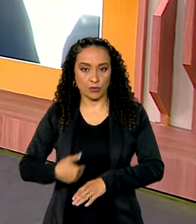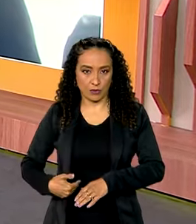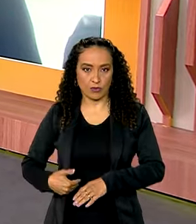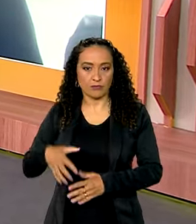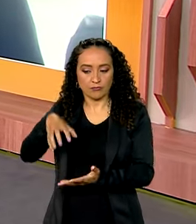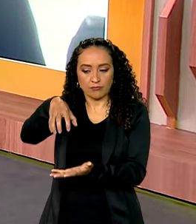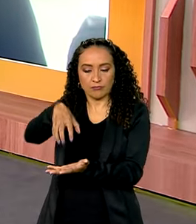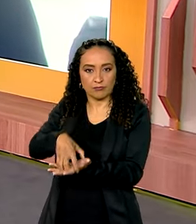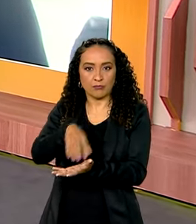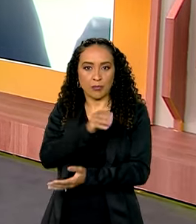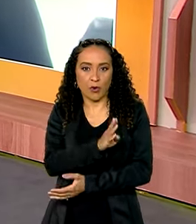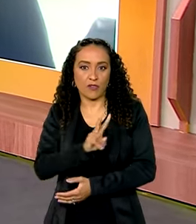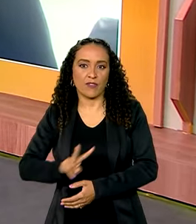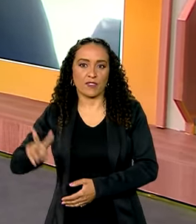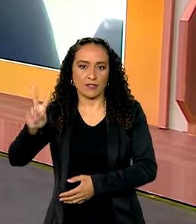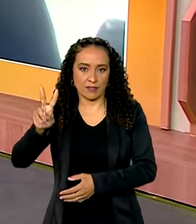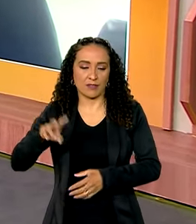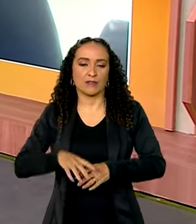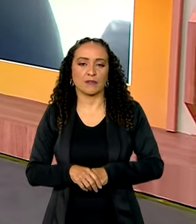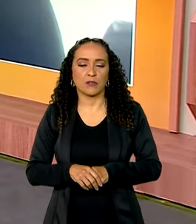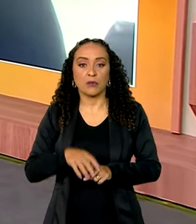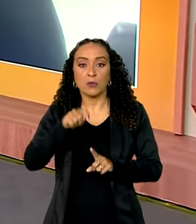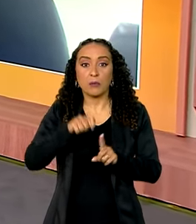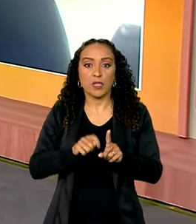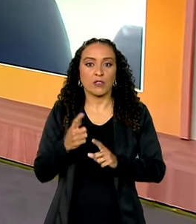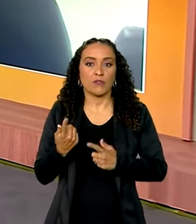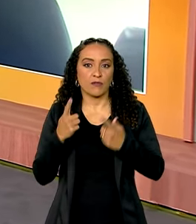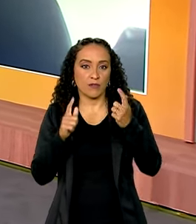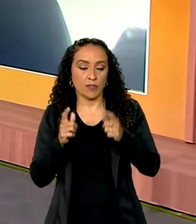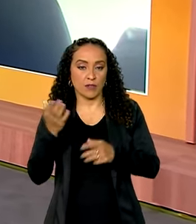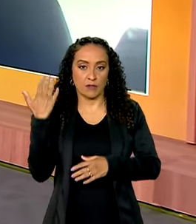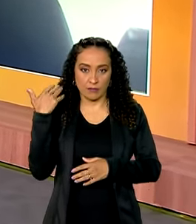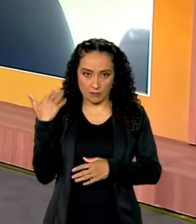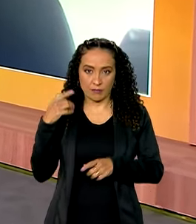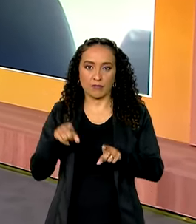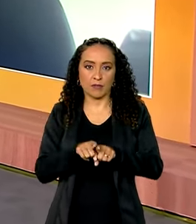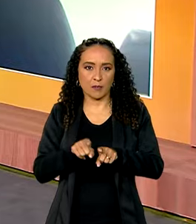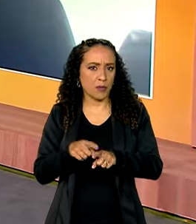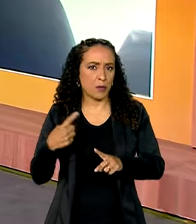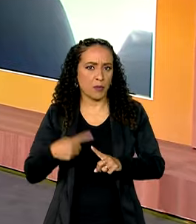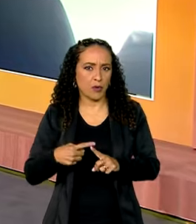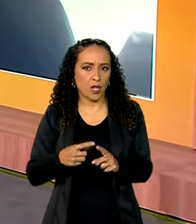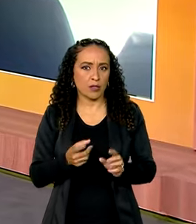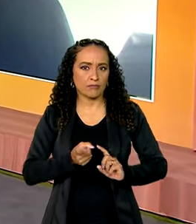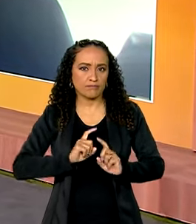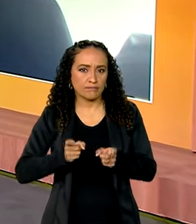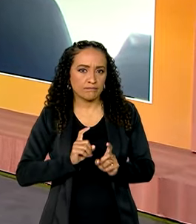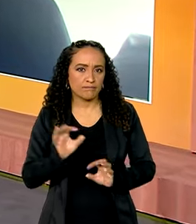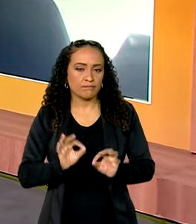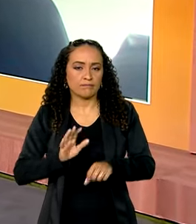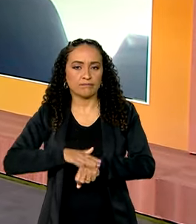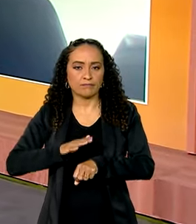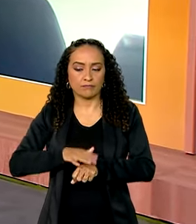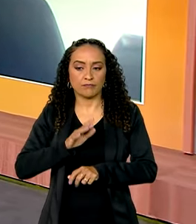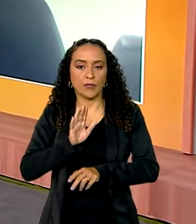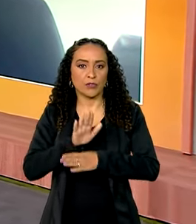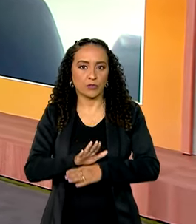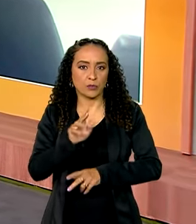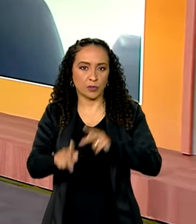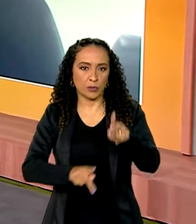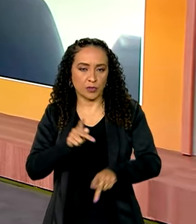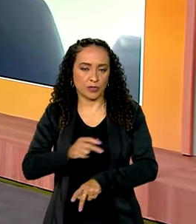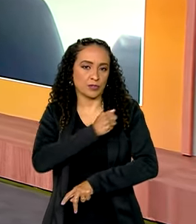de Governo instalada em Boa Vista, em fevereiro passado, justamente para coordenar as ações de socorro à